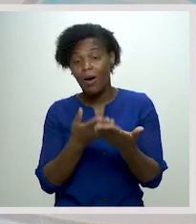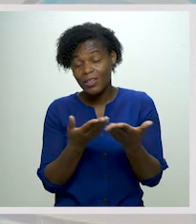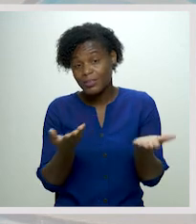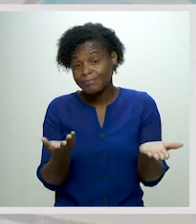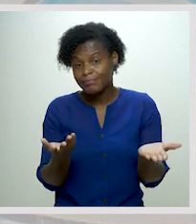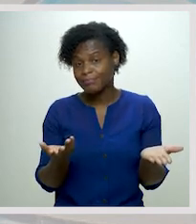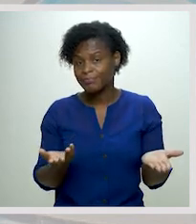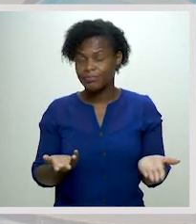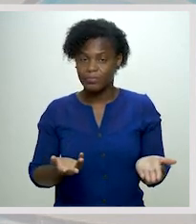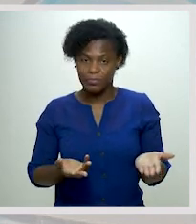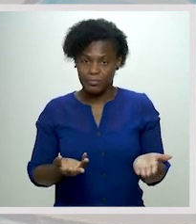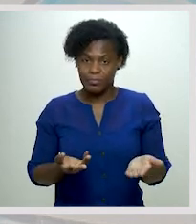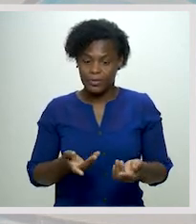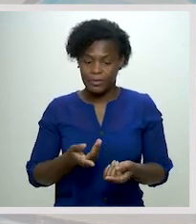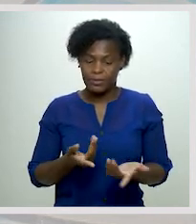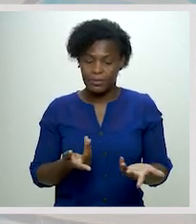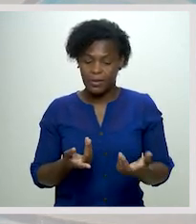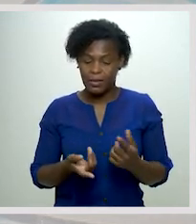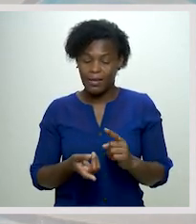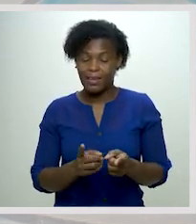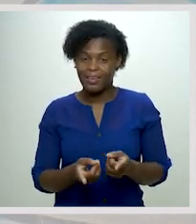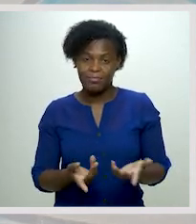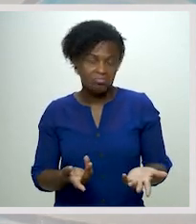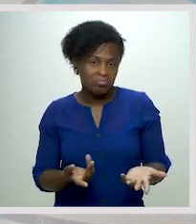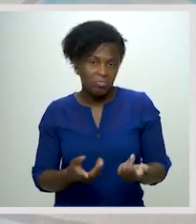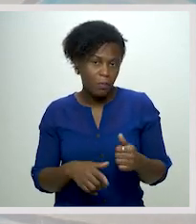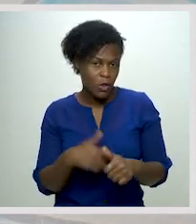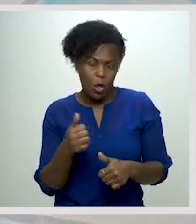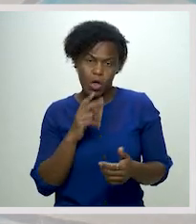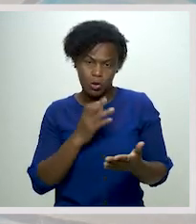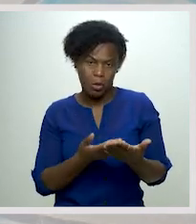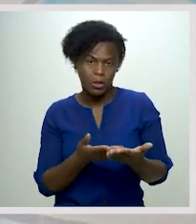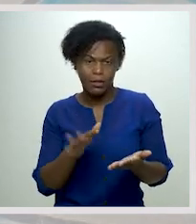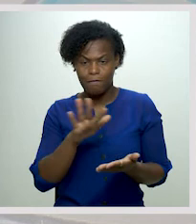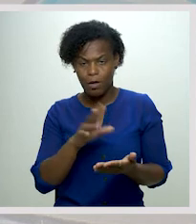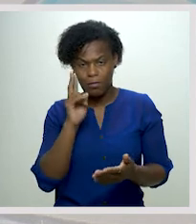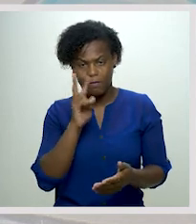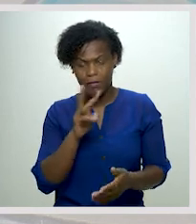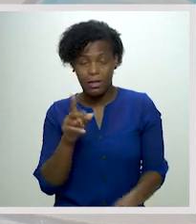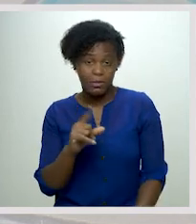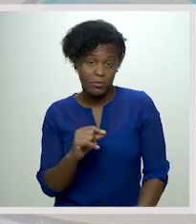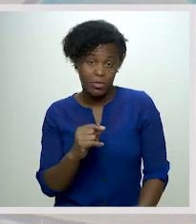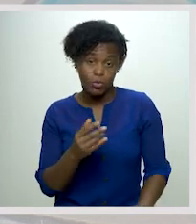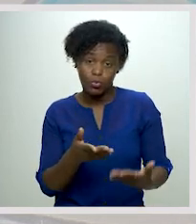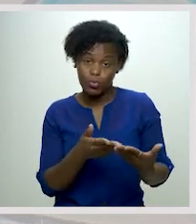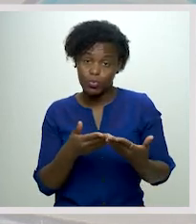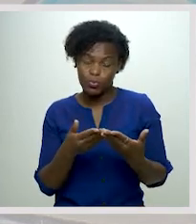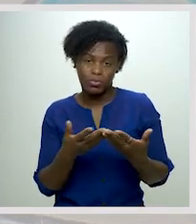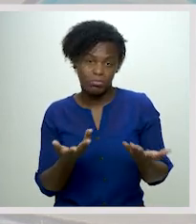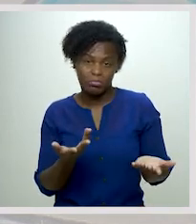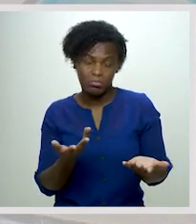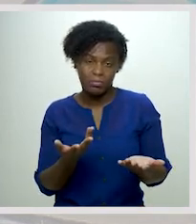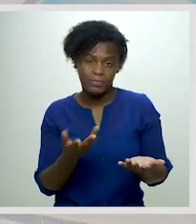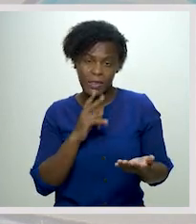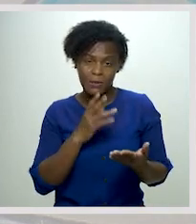resolvermos ou darmos as respostas que o mais da nossa forma de ver e